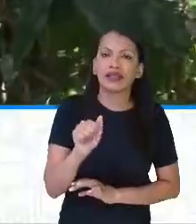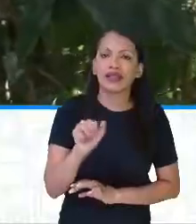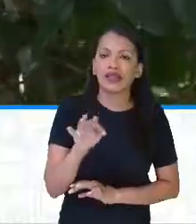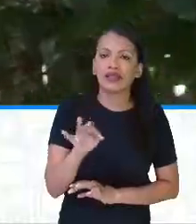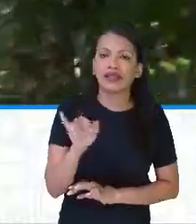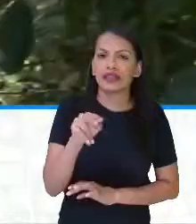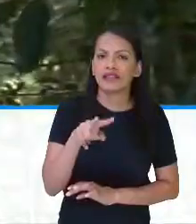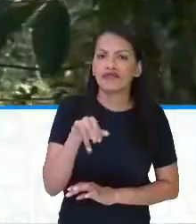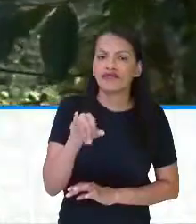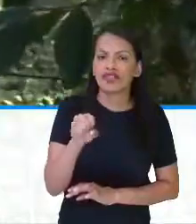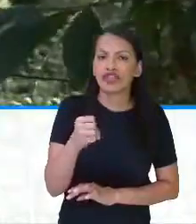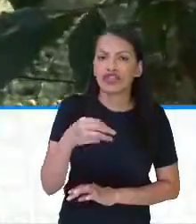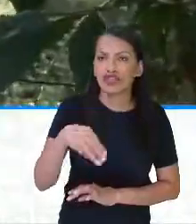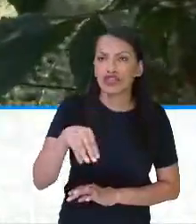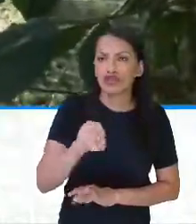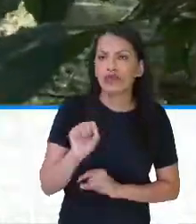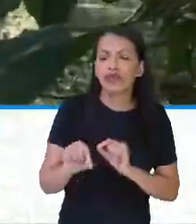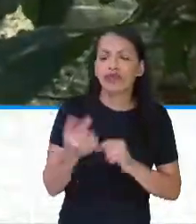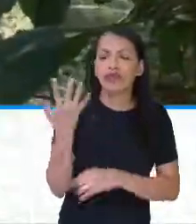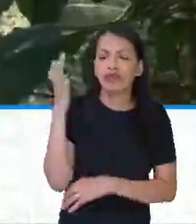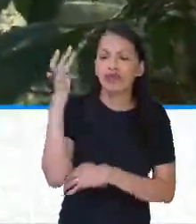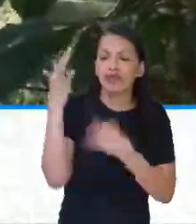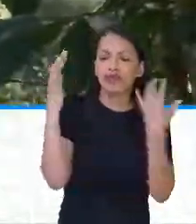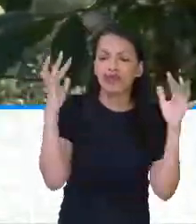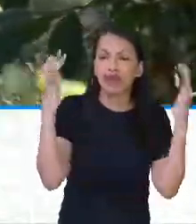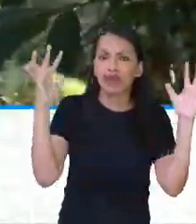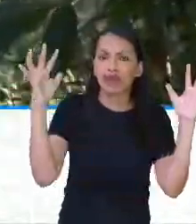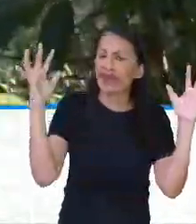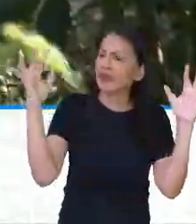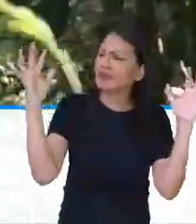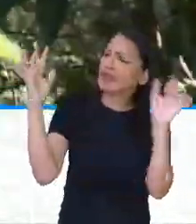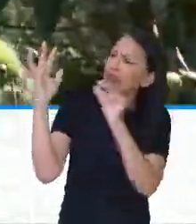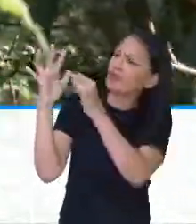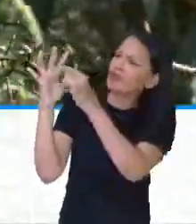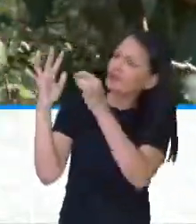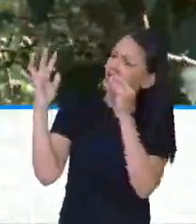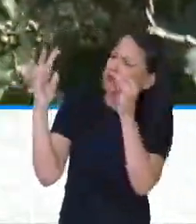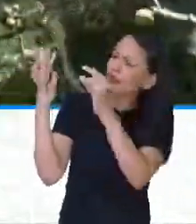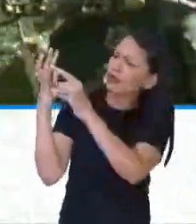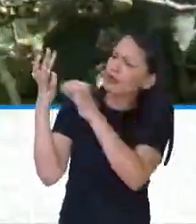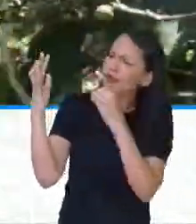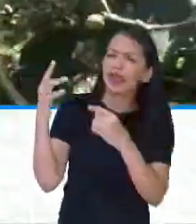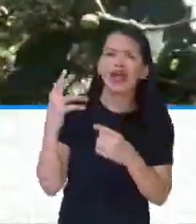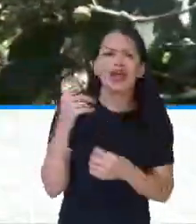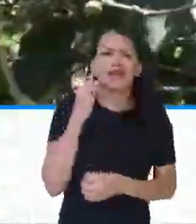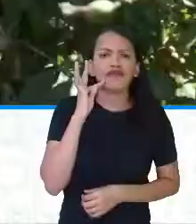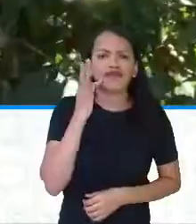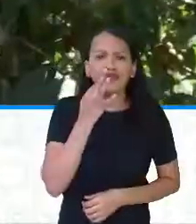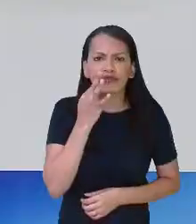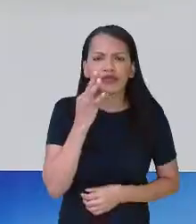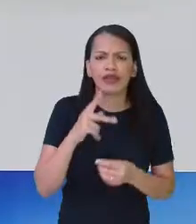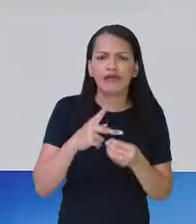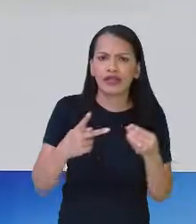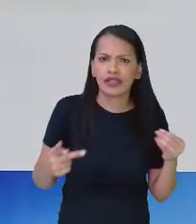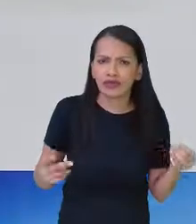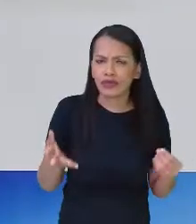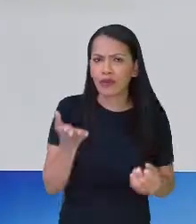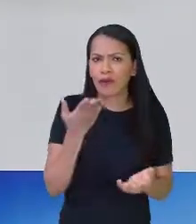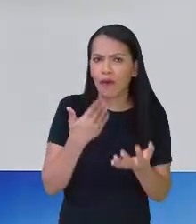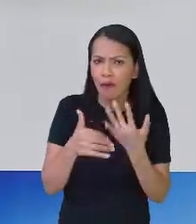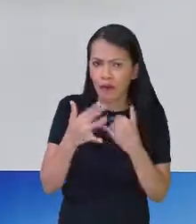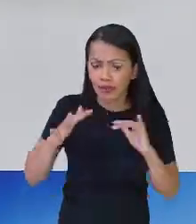da floresta ou dos espaços o que tinha disponível de frutas, de verduras, de alimentos em geral,